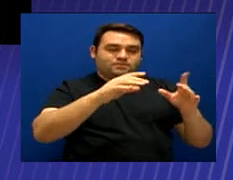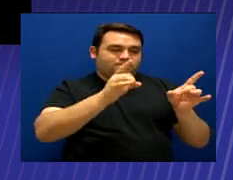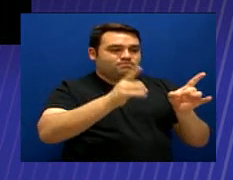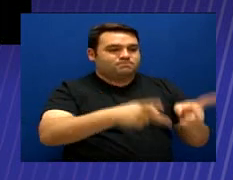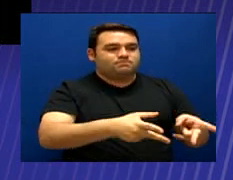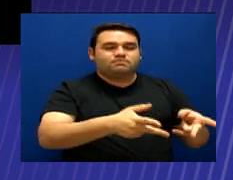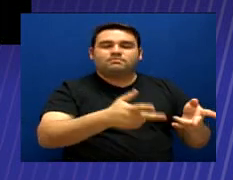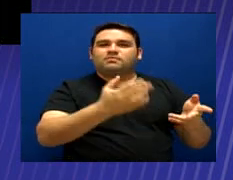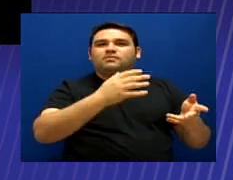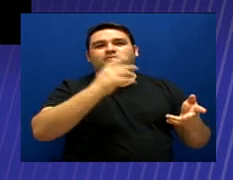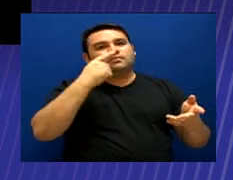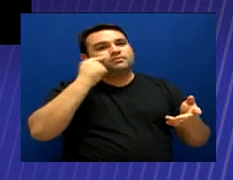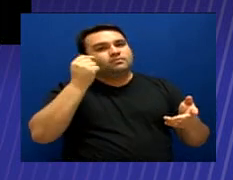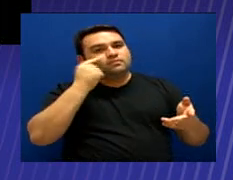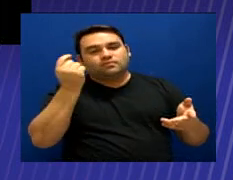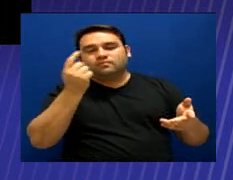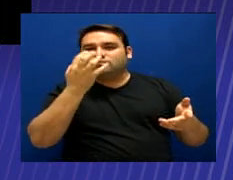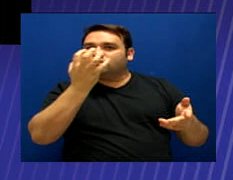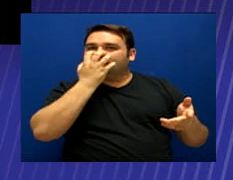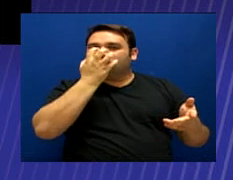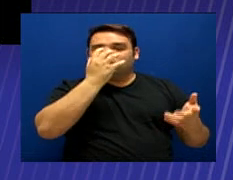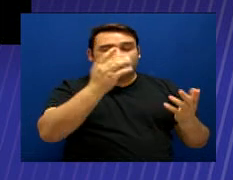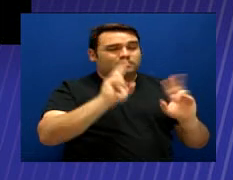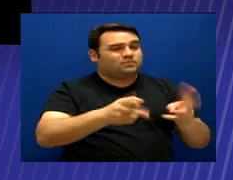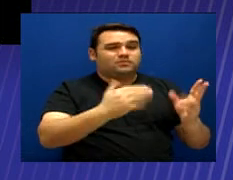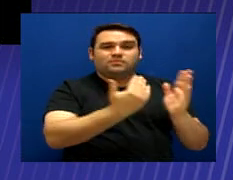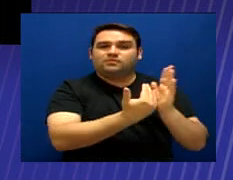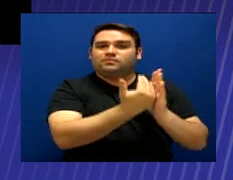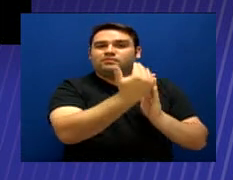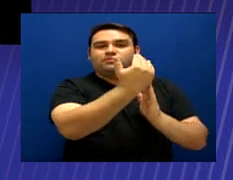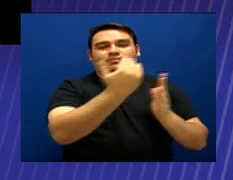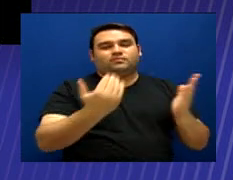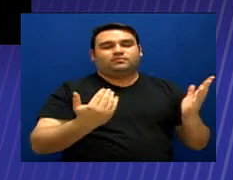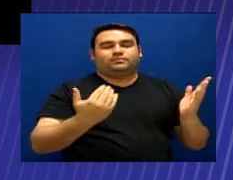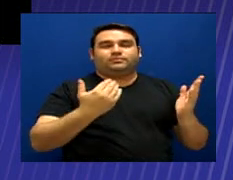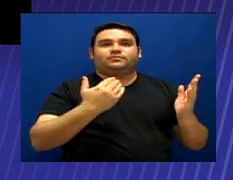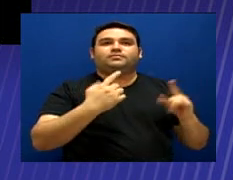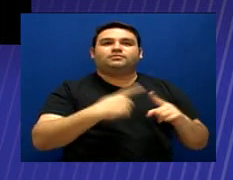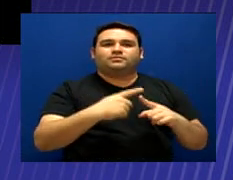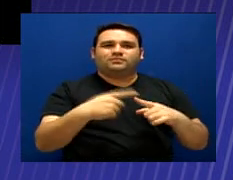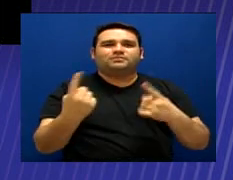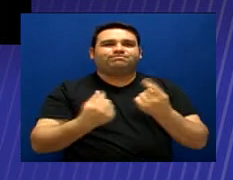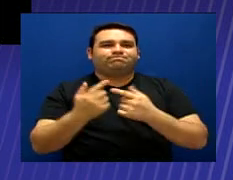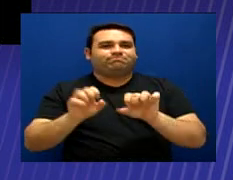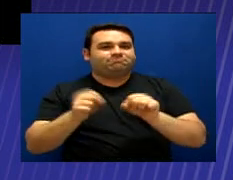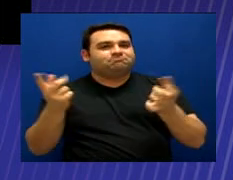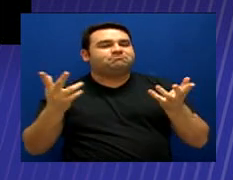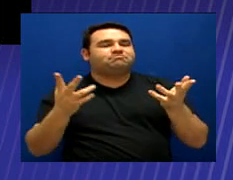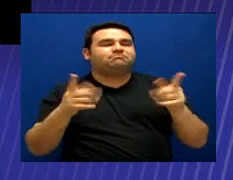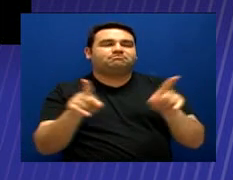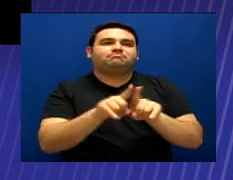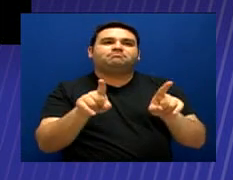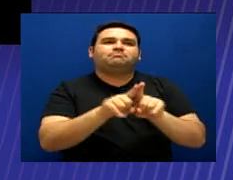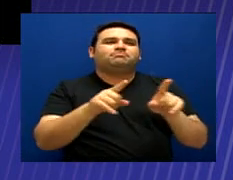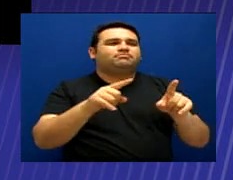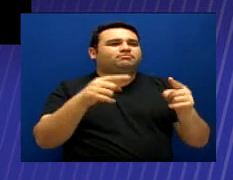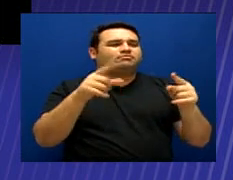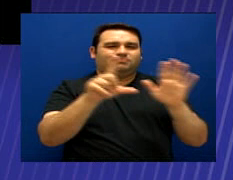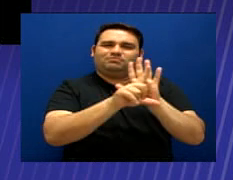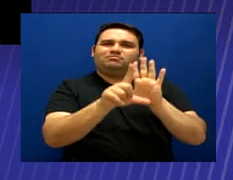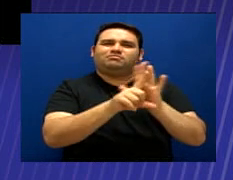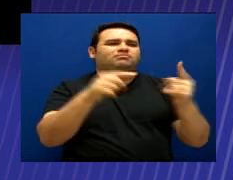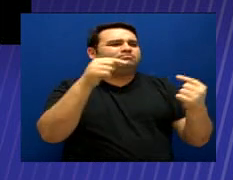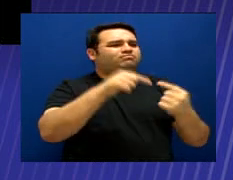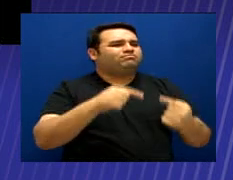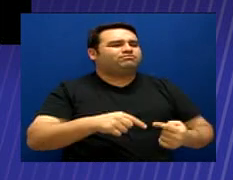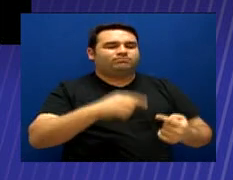é algo que só aumenta cada dia, com a crise e com a falta de aplicação